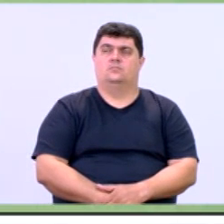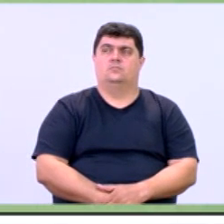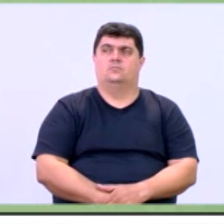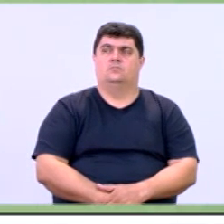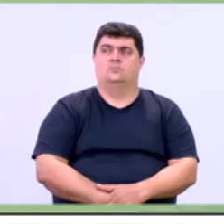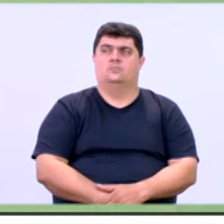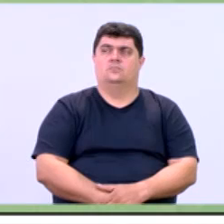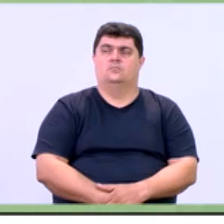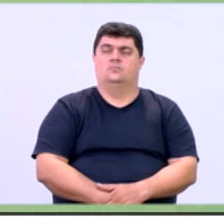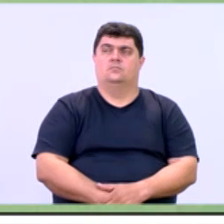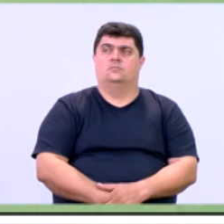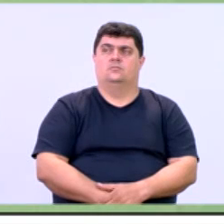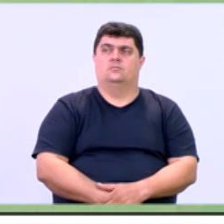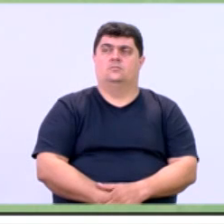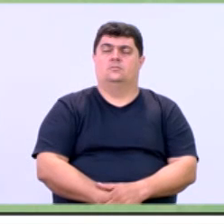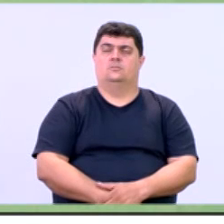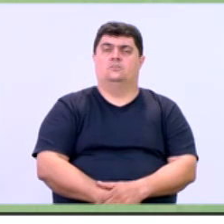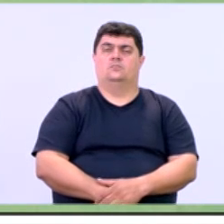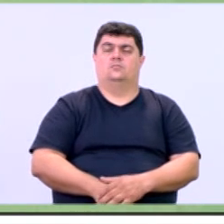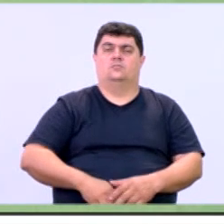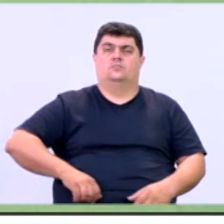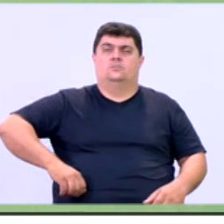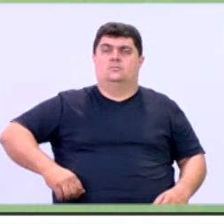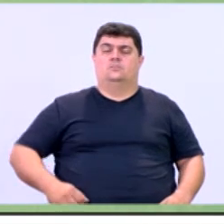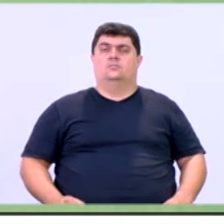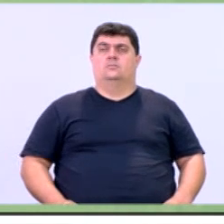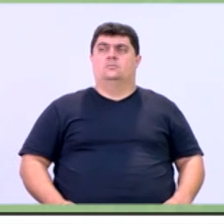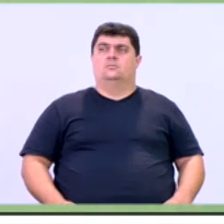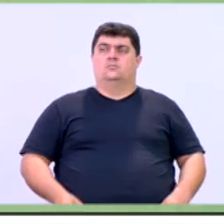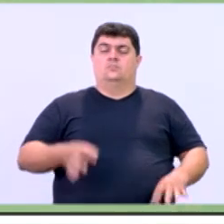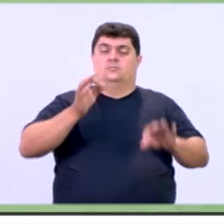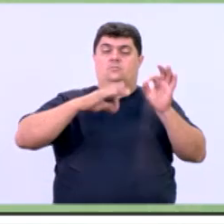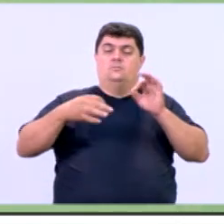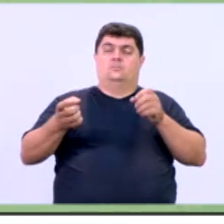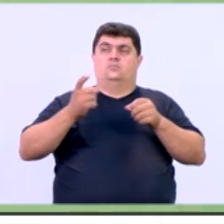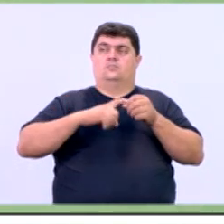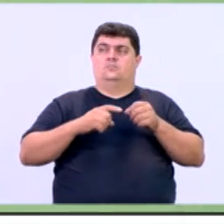ok? Vou voltar aqui para o Notepad++.